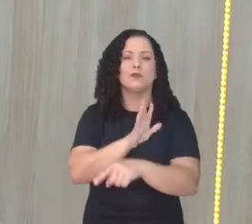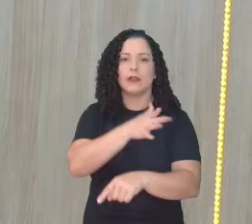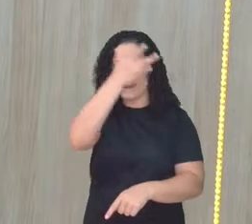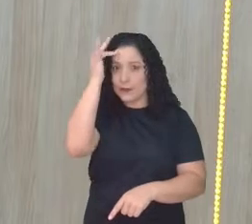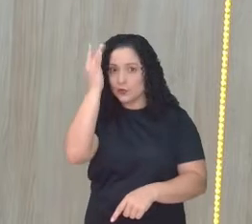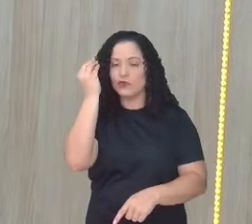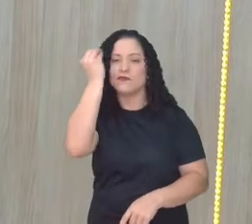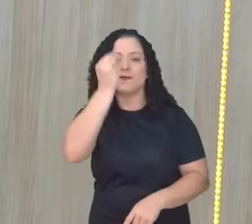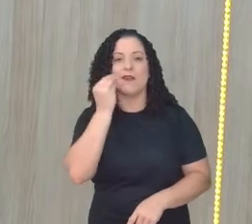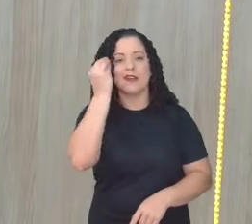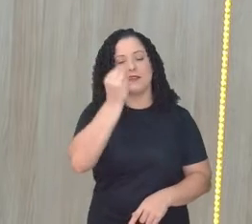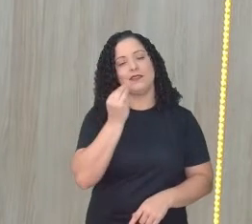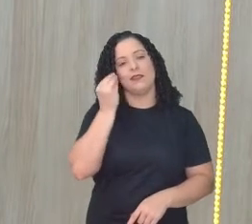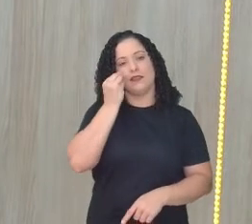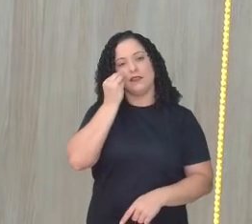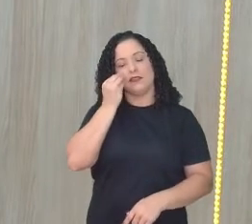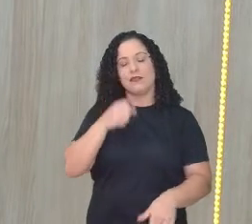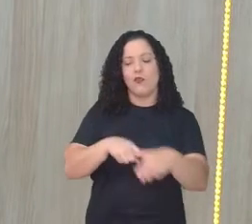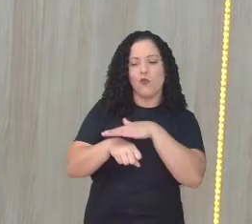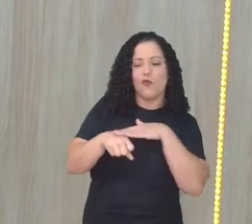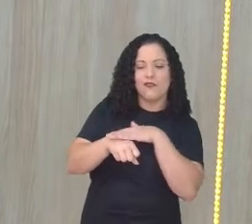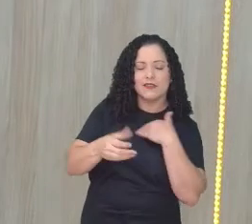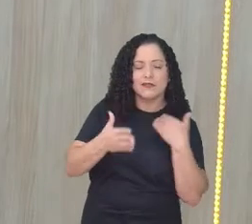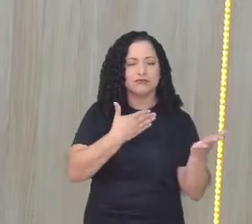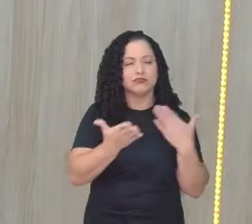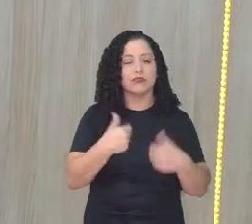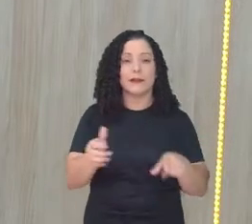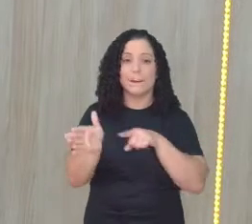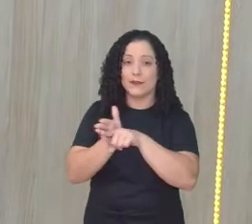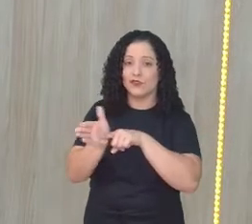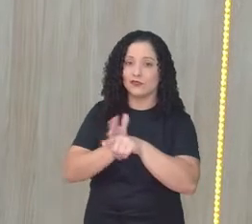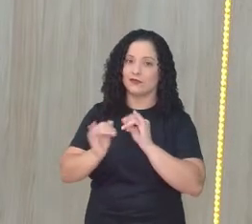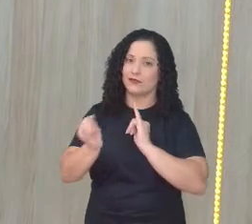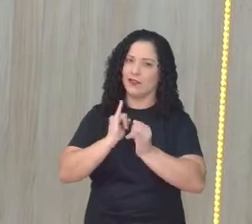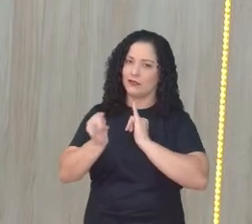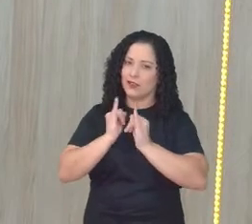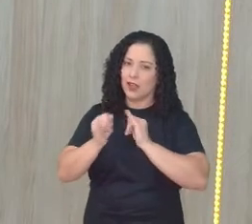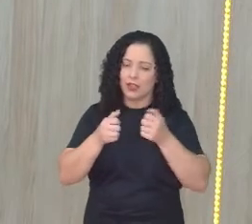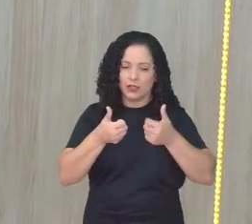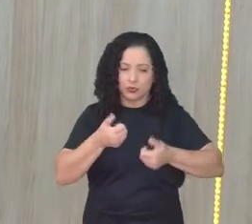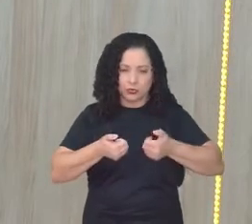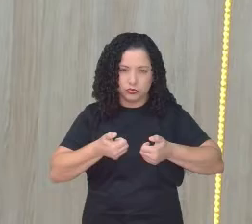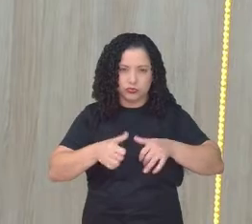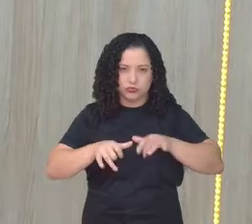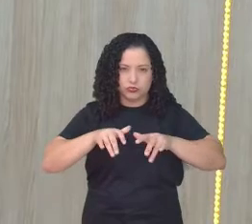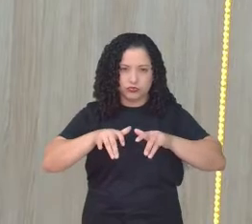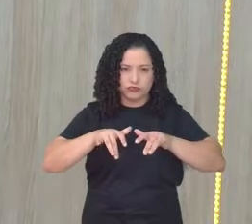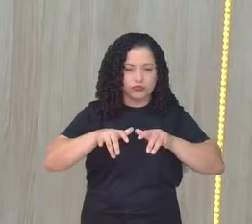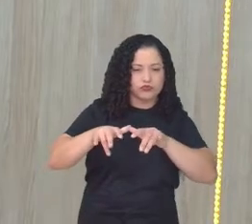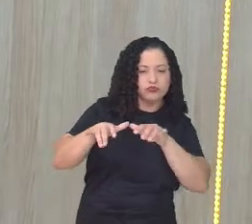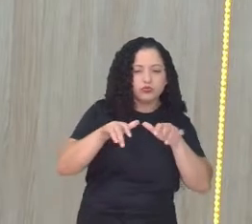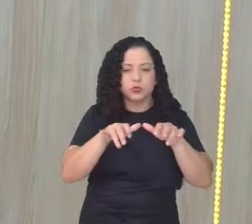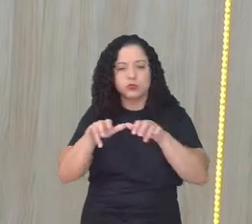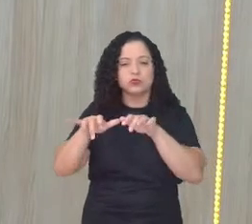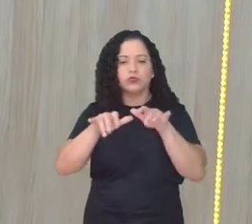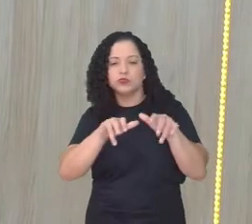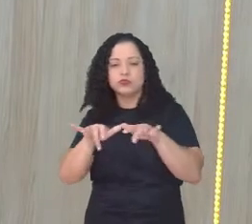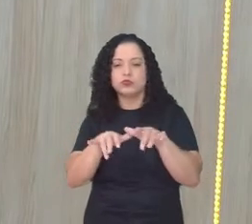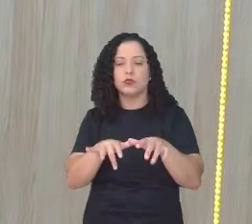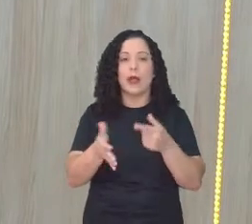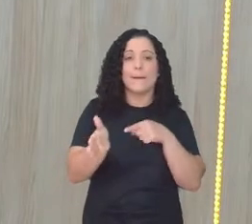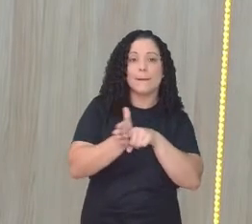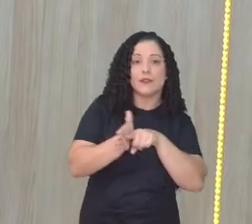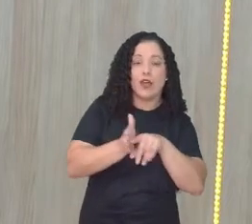pouco mais de experiência do que você, procura na internet, joga lá a agência de checagem, né, para ver se aquilo